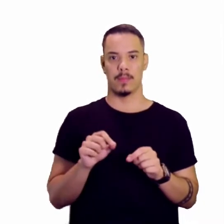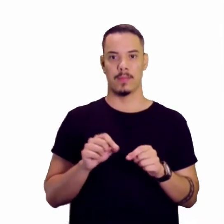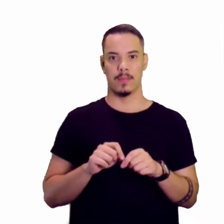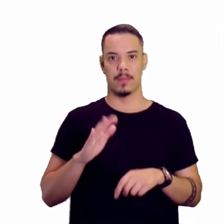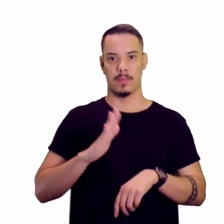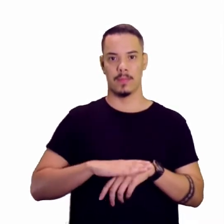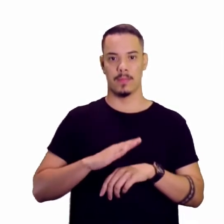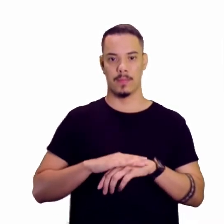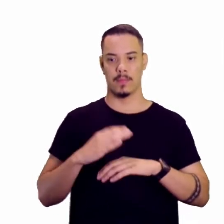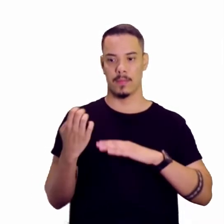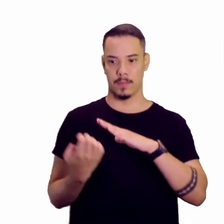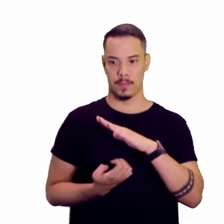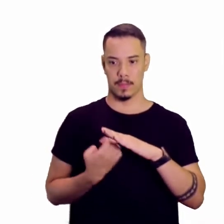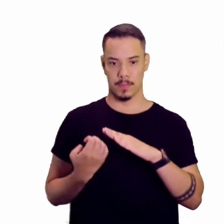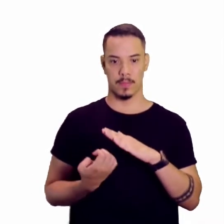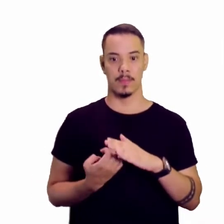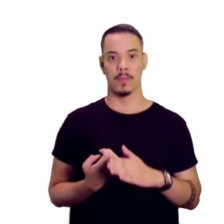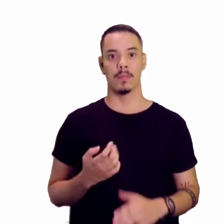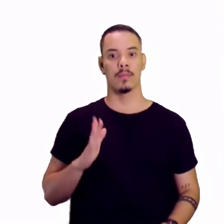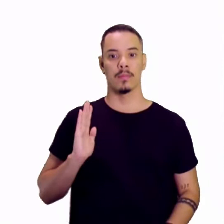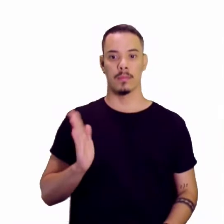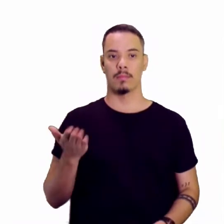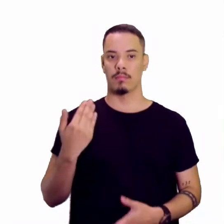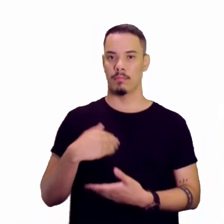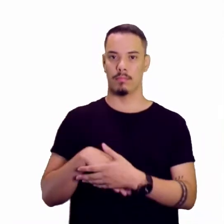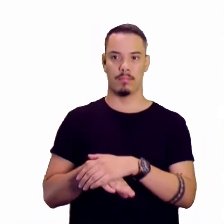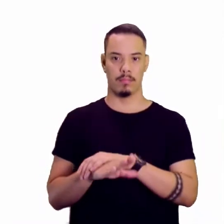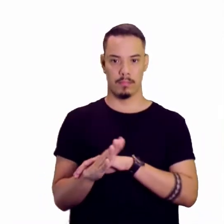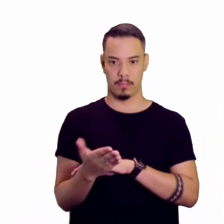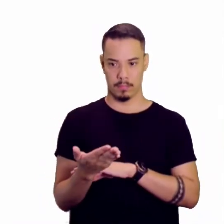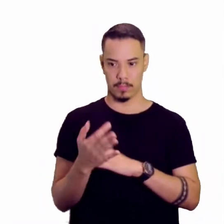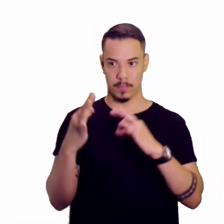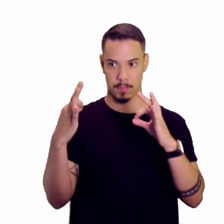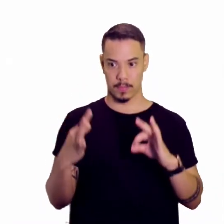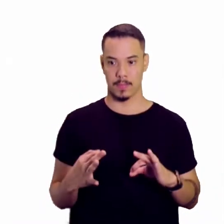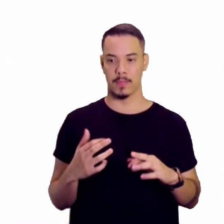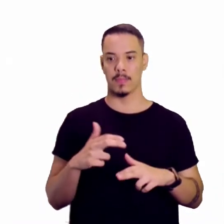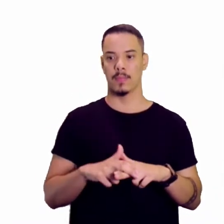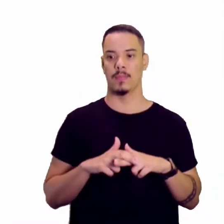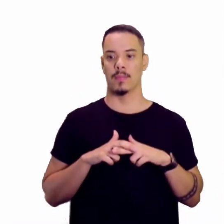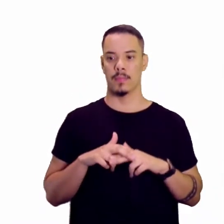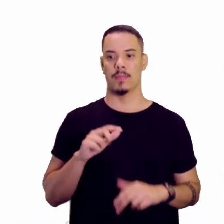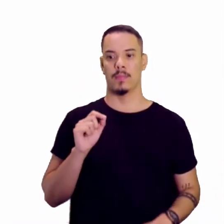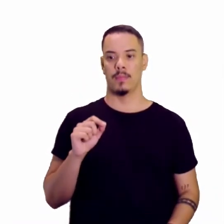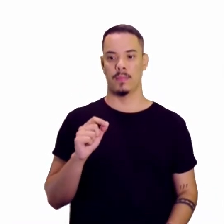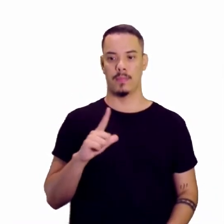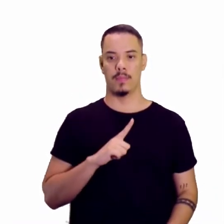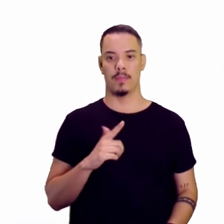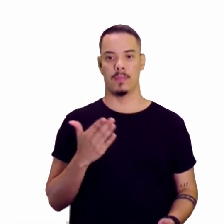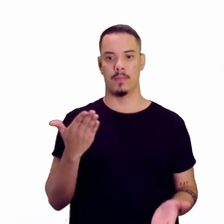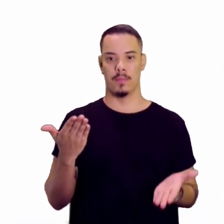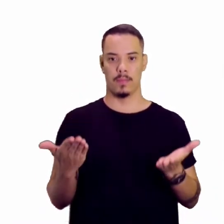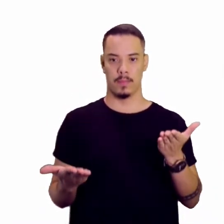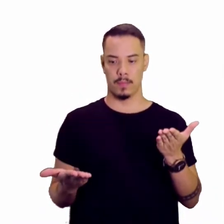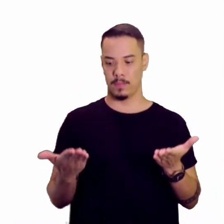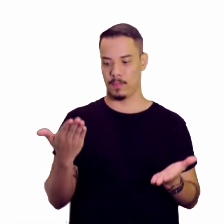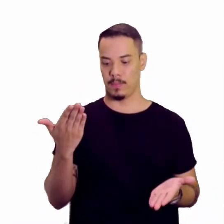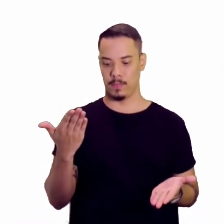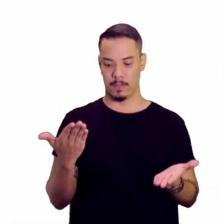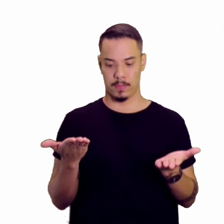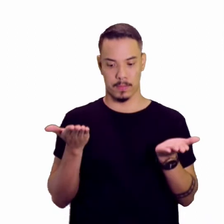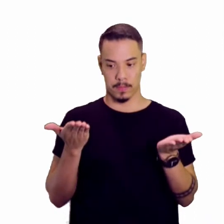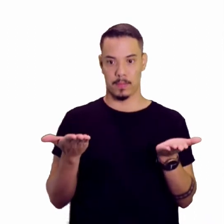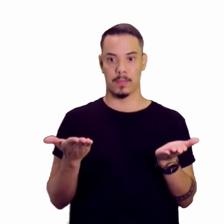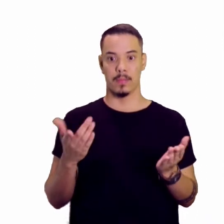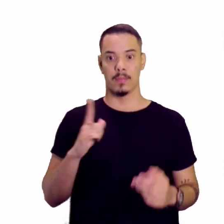direitinho, né? E aqui a gente está habituado a isso daí, né? Isso. Então, quando uma balança de braço está equilibrada,